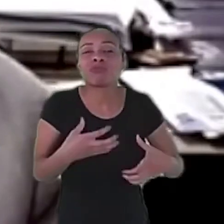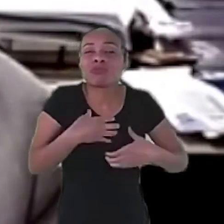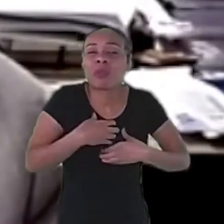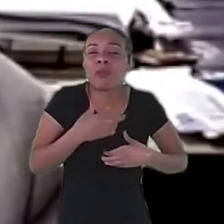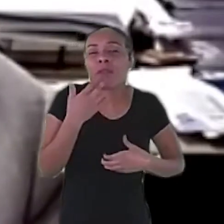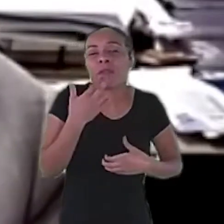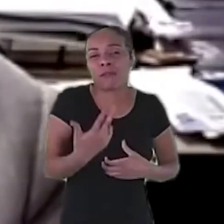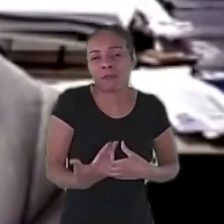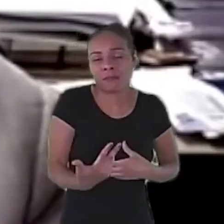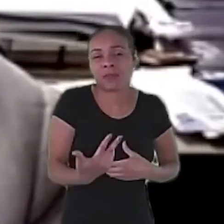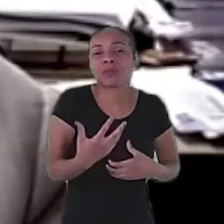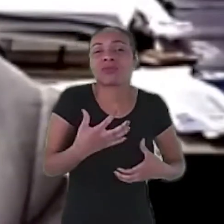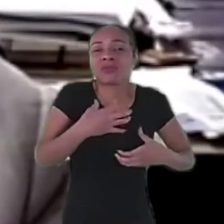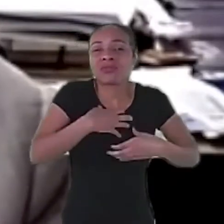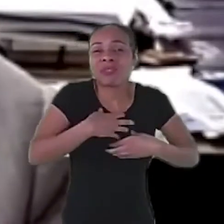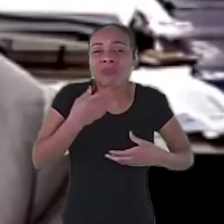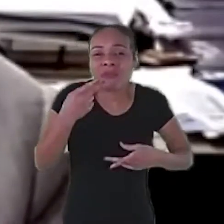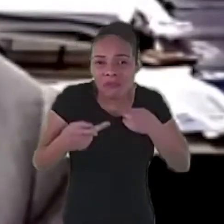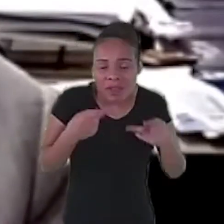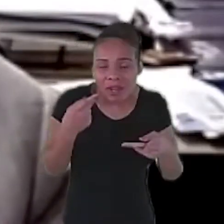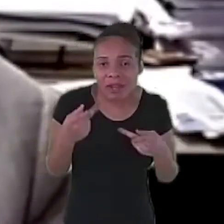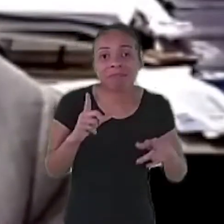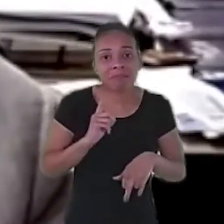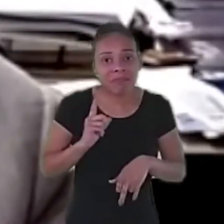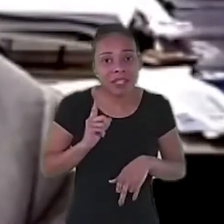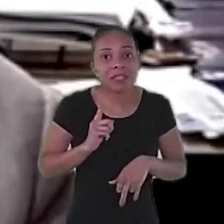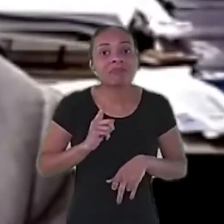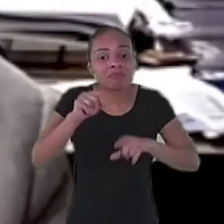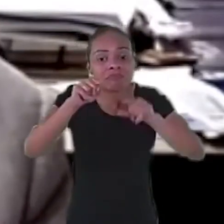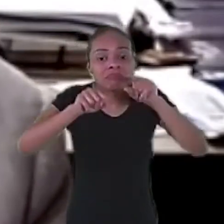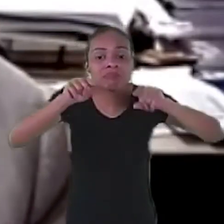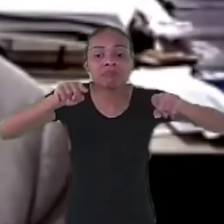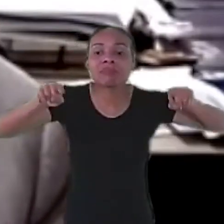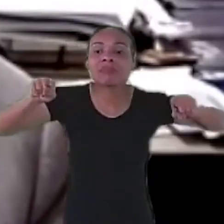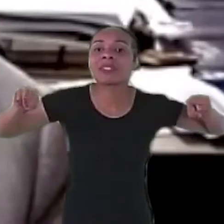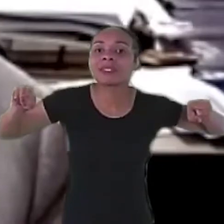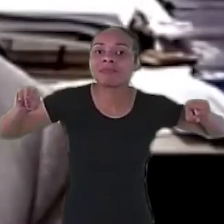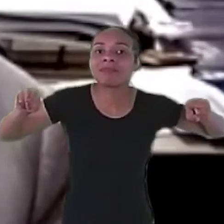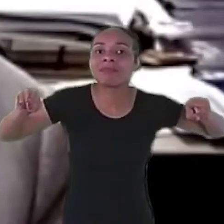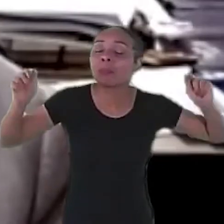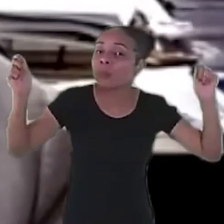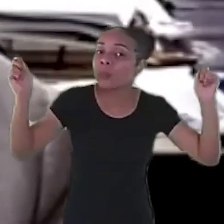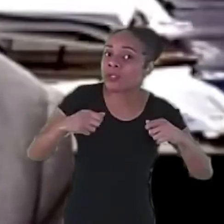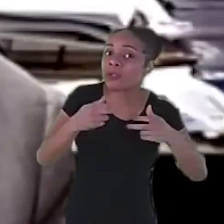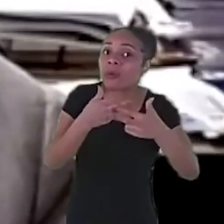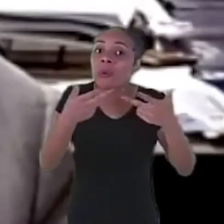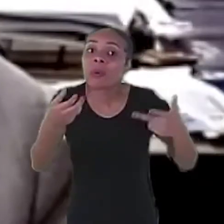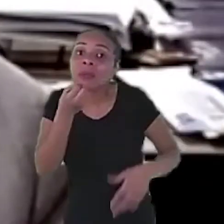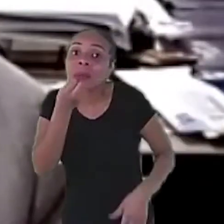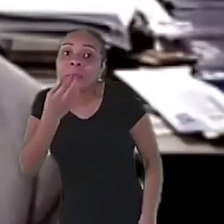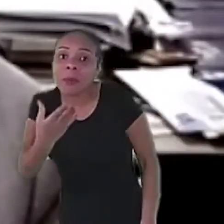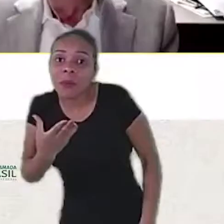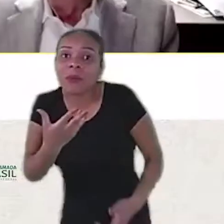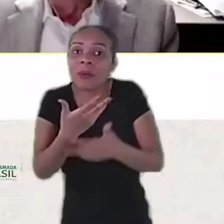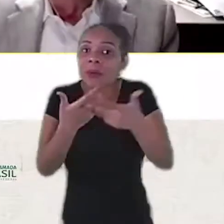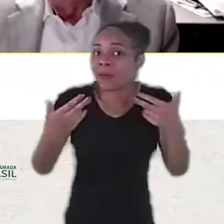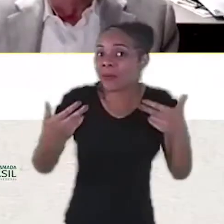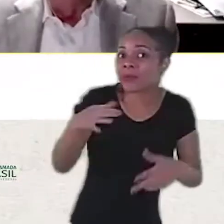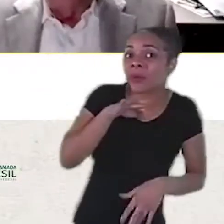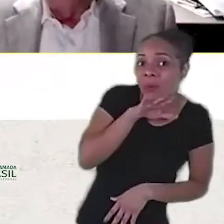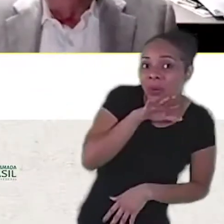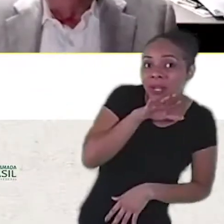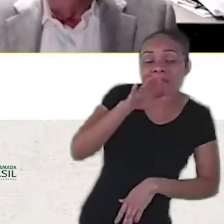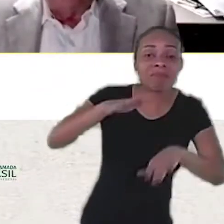disseram outro dia que tem 16 significados. Pode ser mãe, pode ser coisa ruim. Tá certo? Nem o nosso